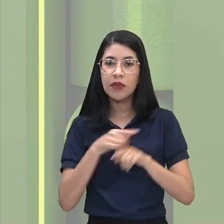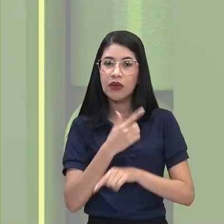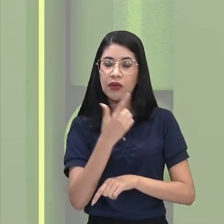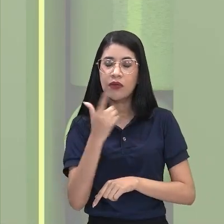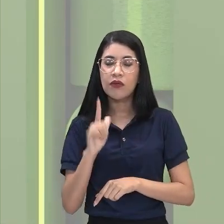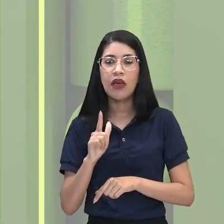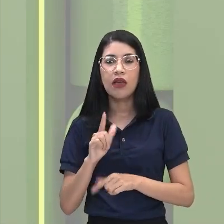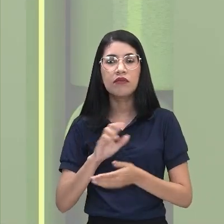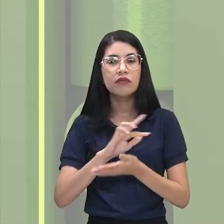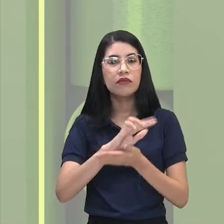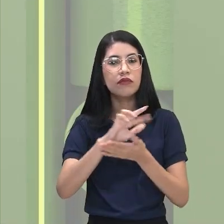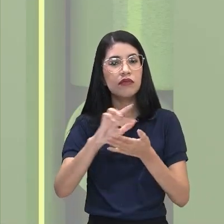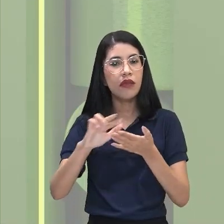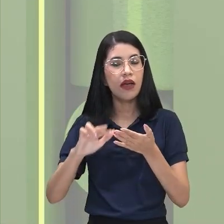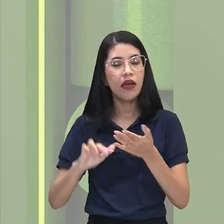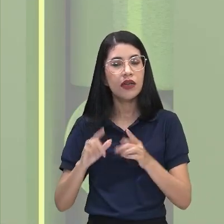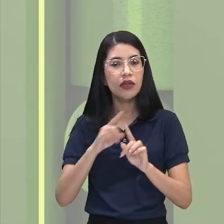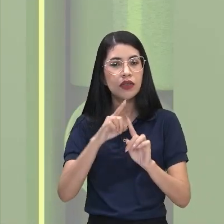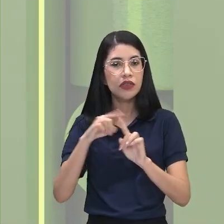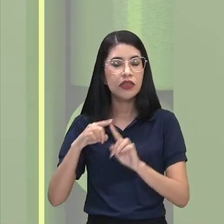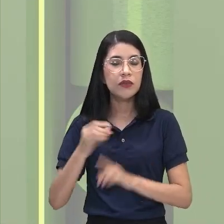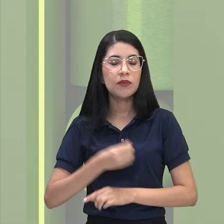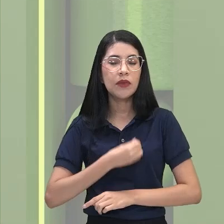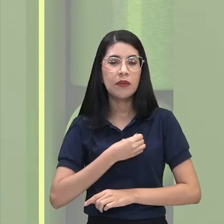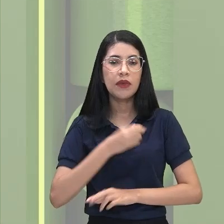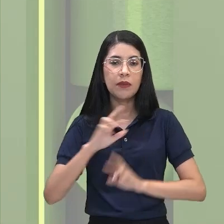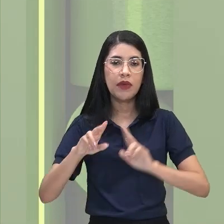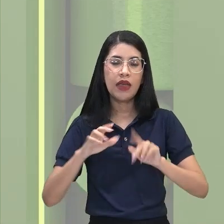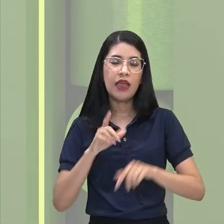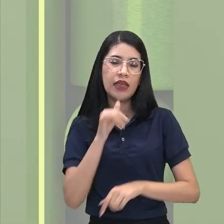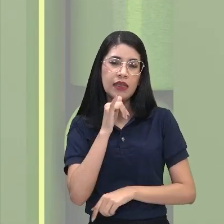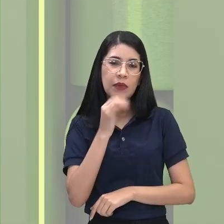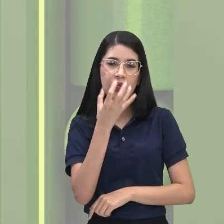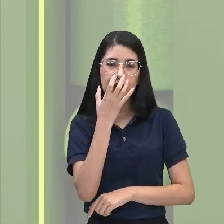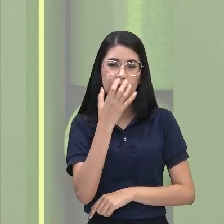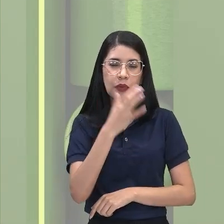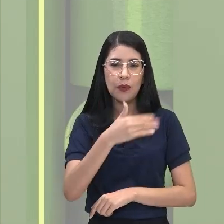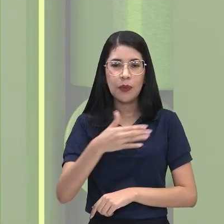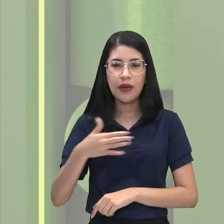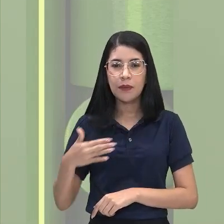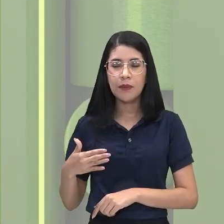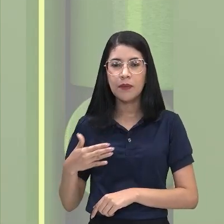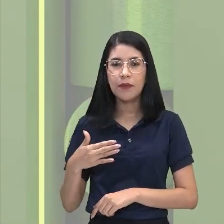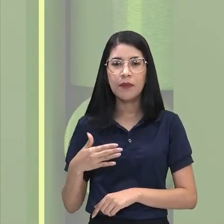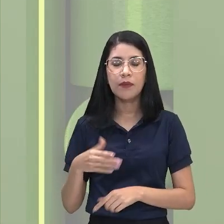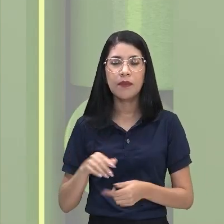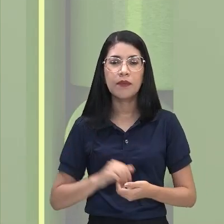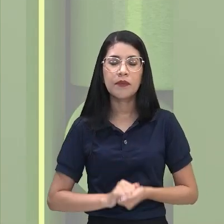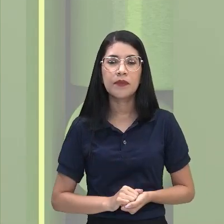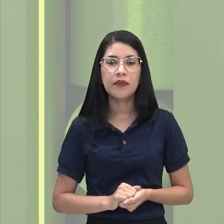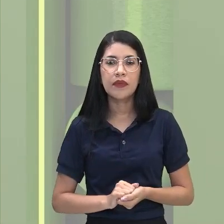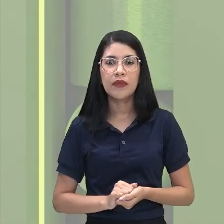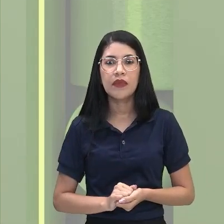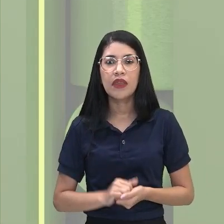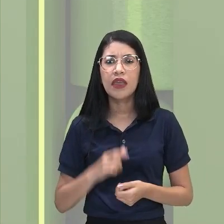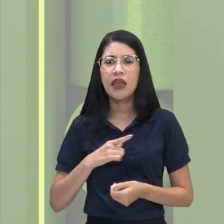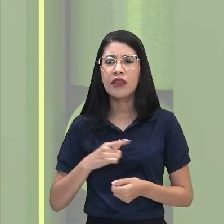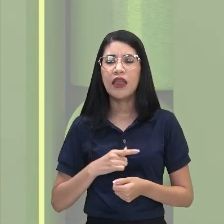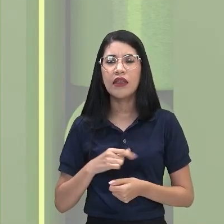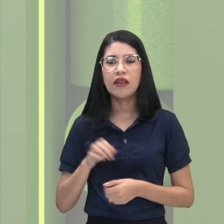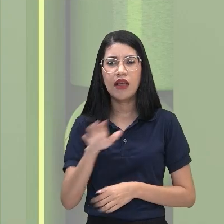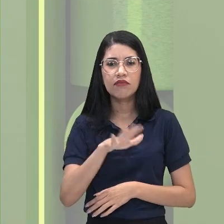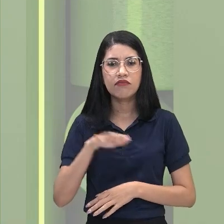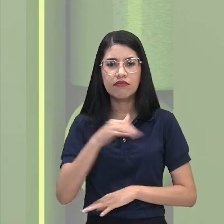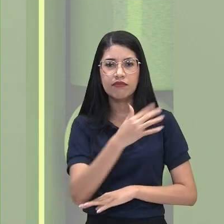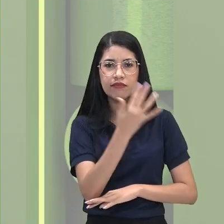os vários outros organismos, né, como o cachorro, como o peixe, como eu comentei com vocês, que estão aí na